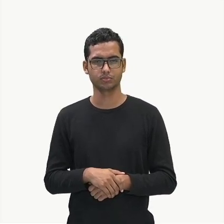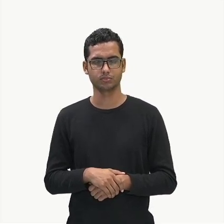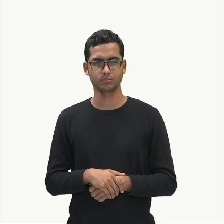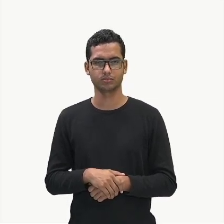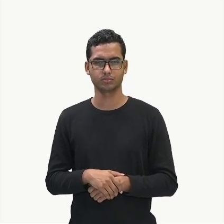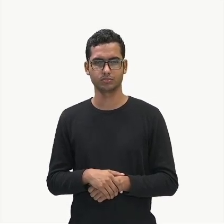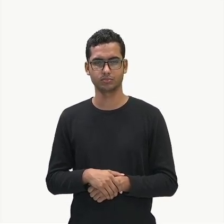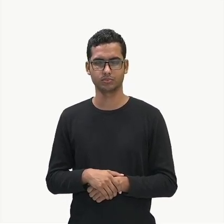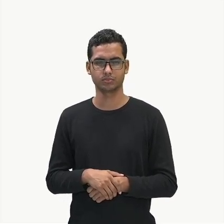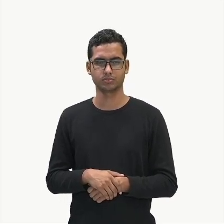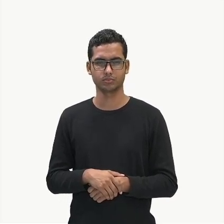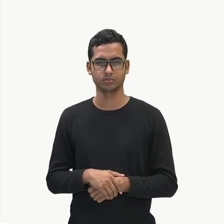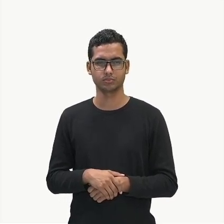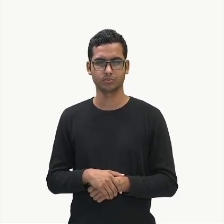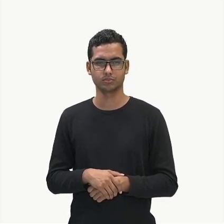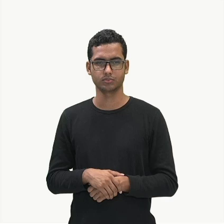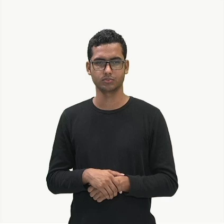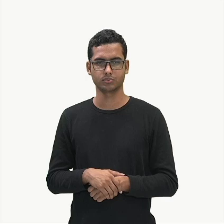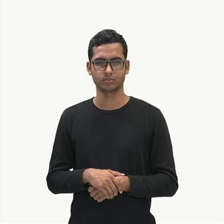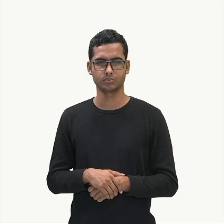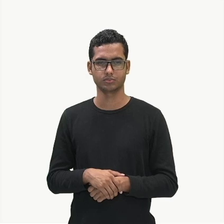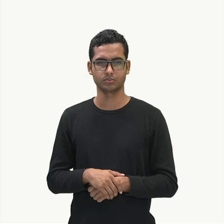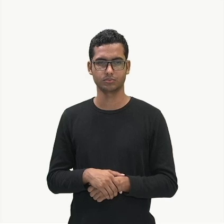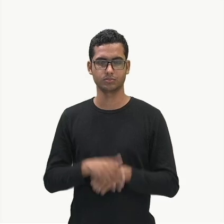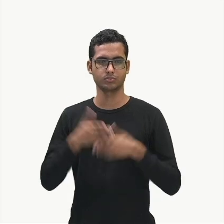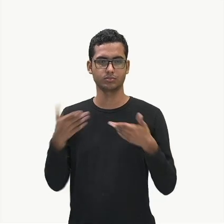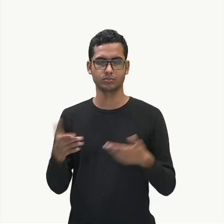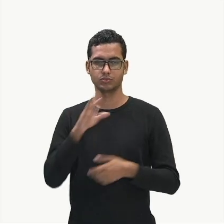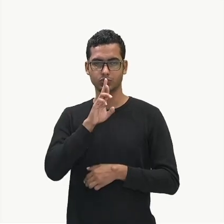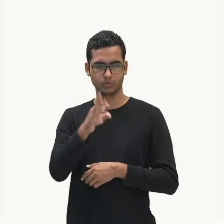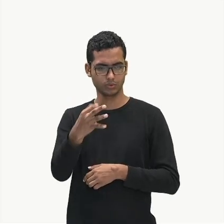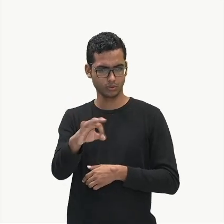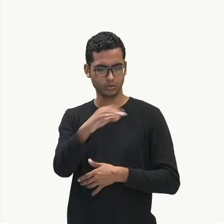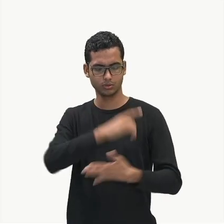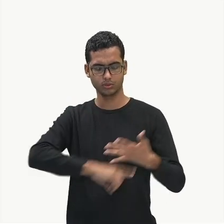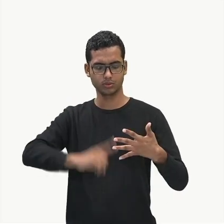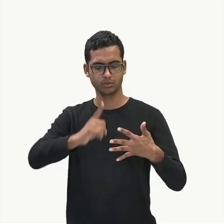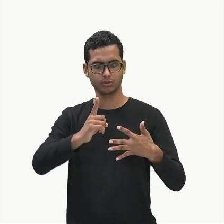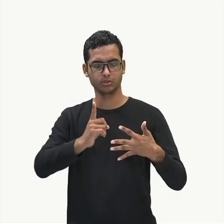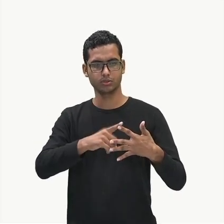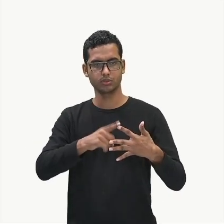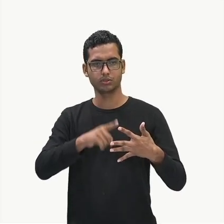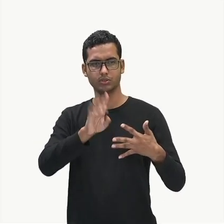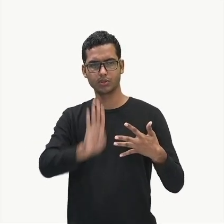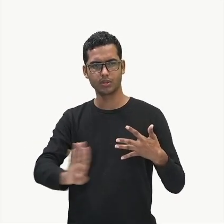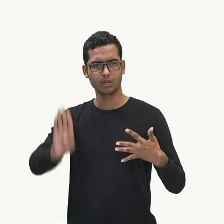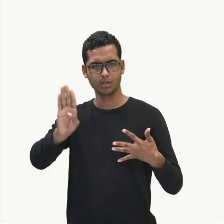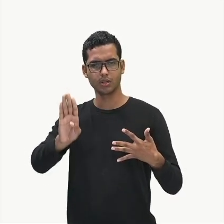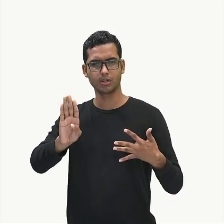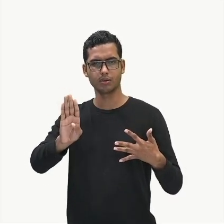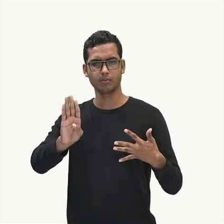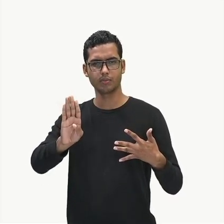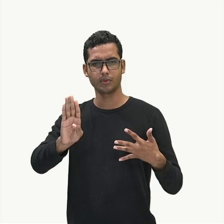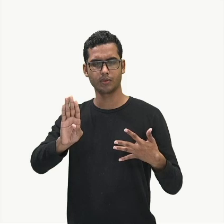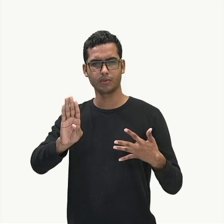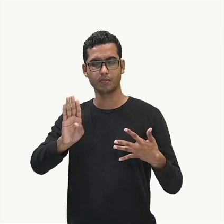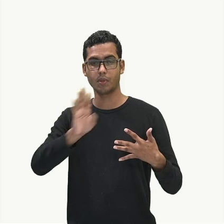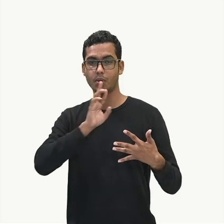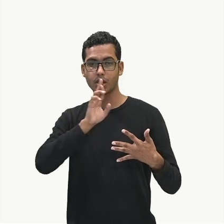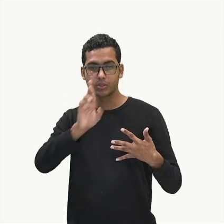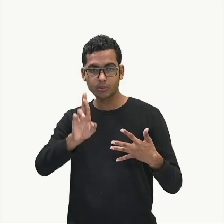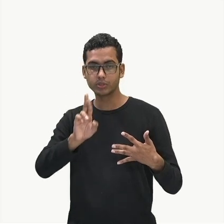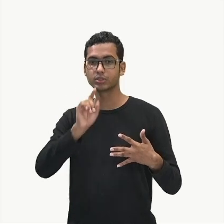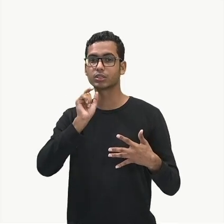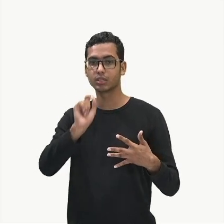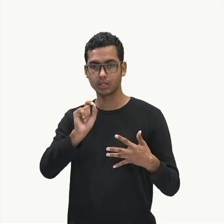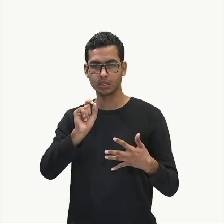aqui, gente, é a energia de ativação. A energia de ativação, ela não aumenta a temperatura. A energia de